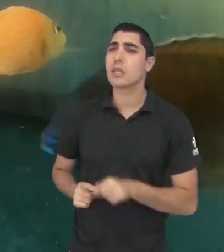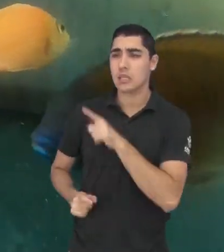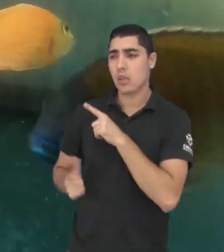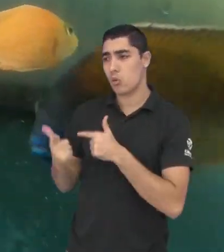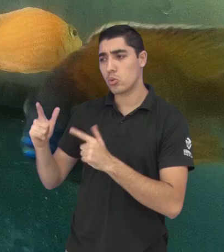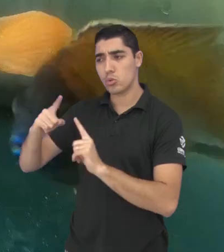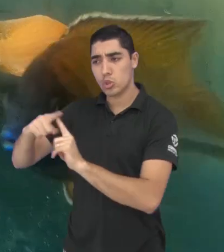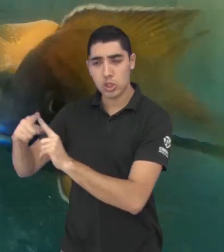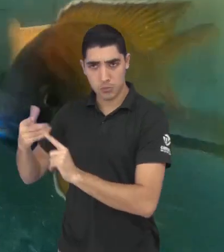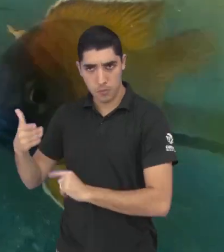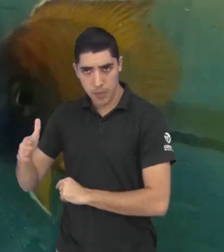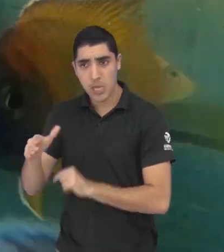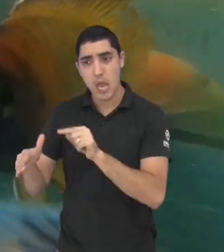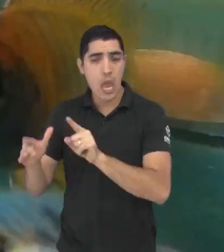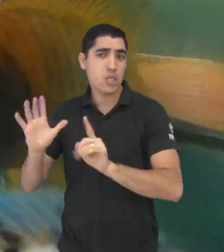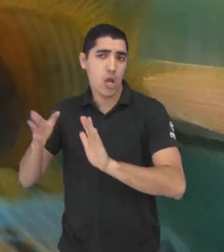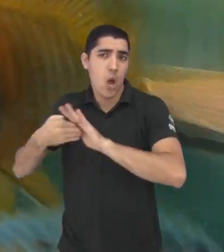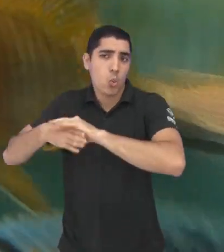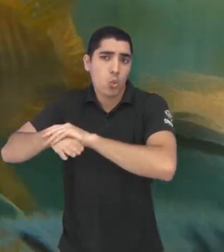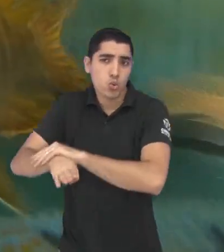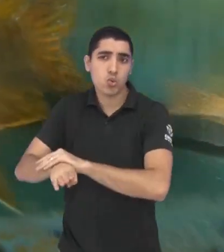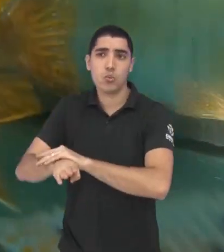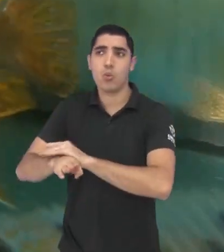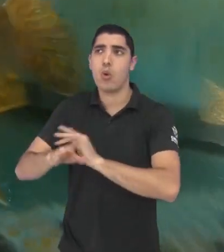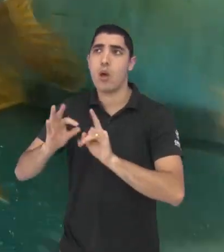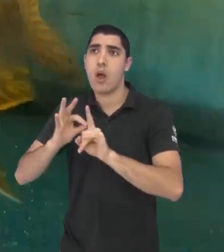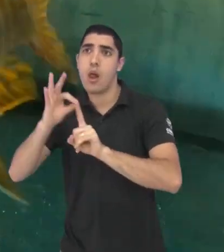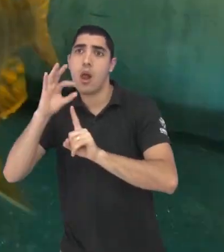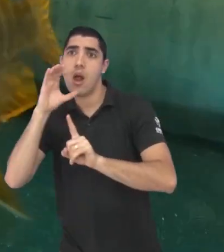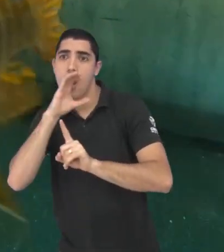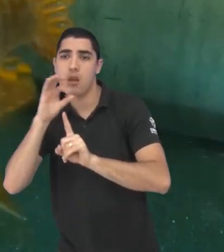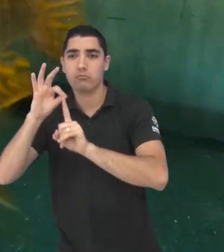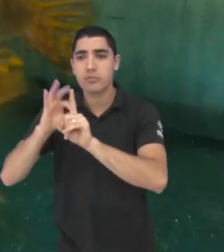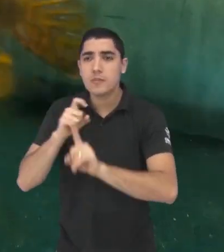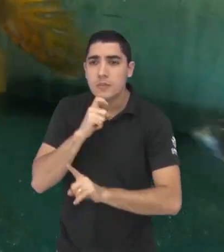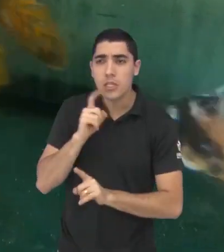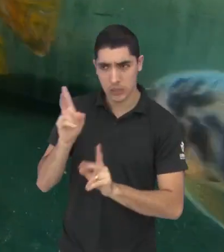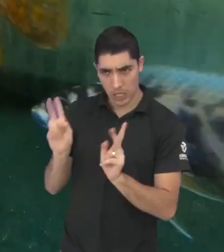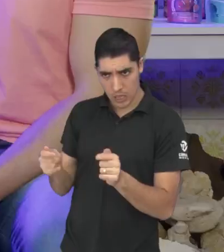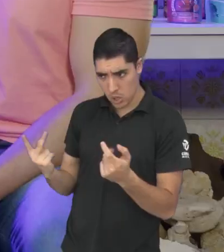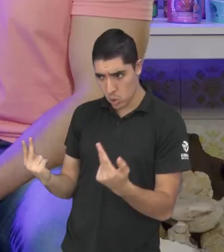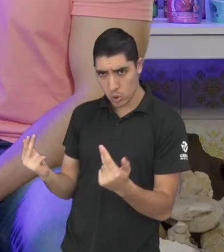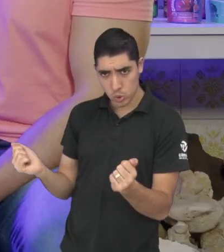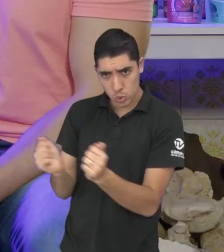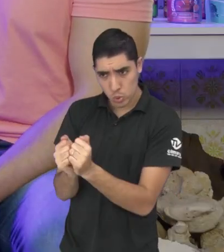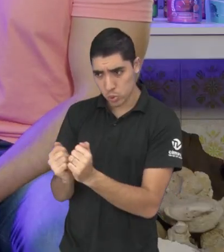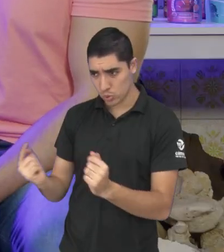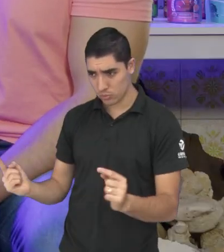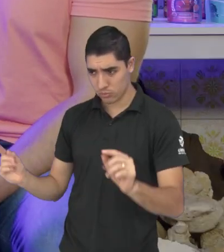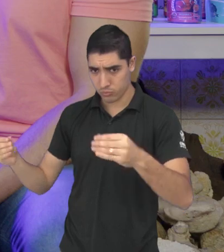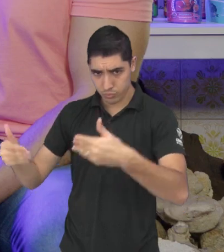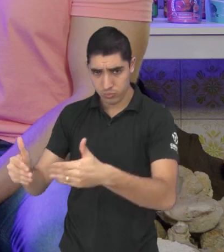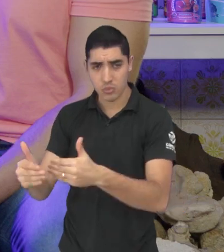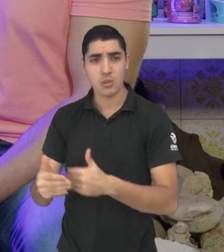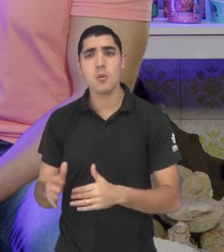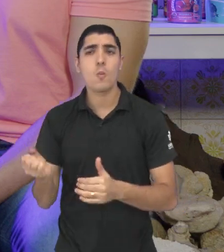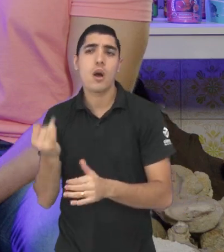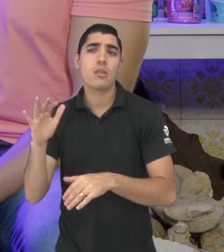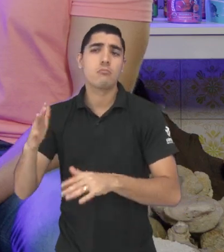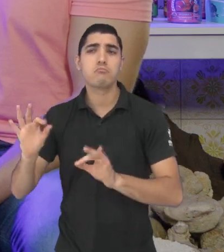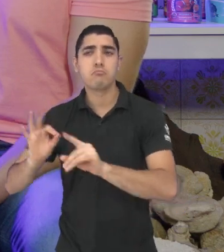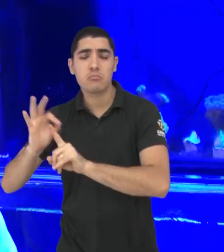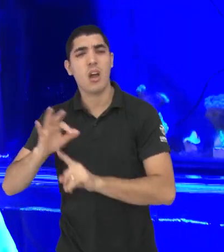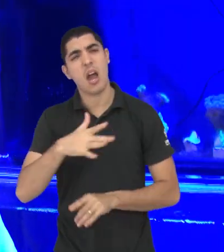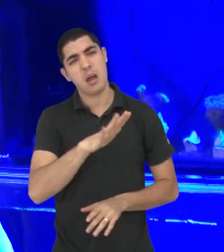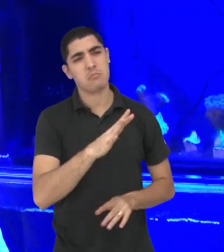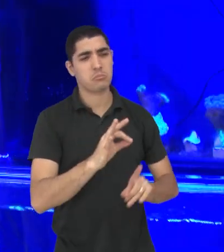estão acostumadas com variações de temperatura diferentes, a gente conseguir colocar as duas no mesmo aquário? A gente vai deixar uma temperatura em média para